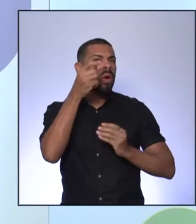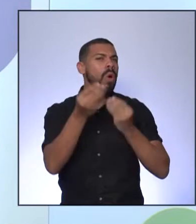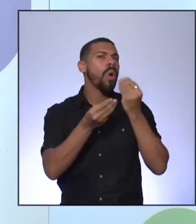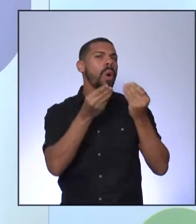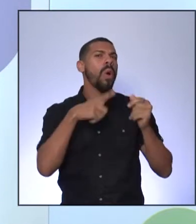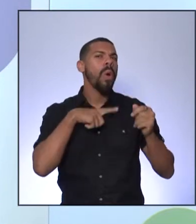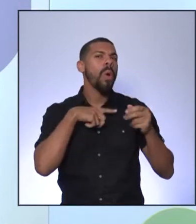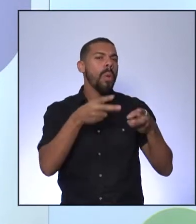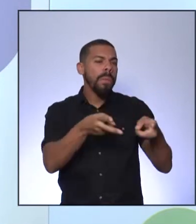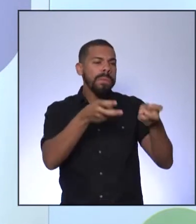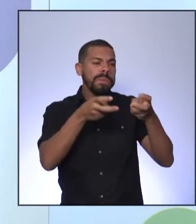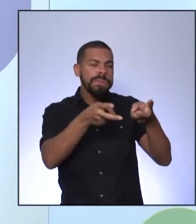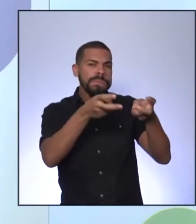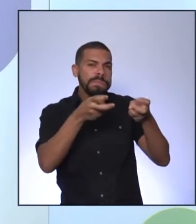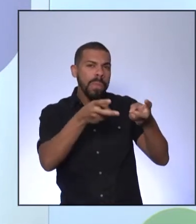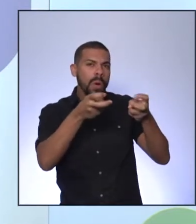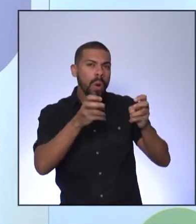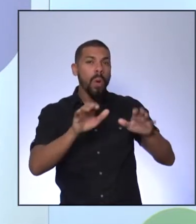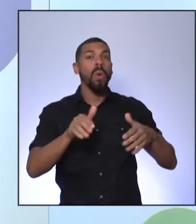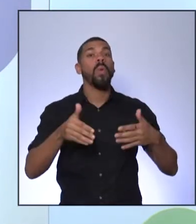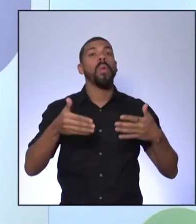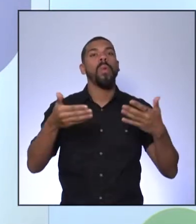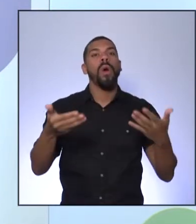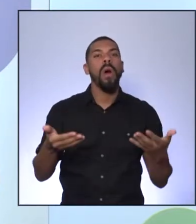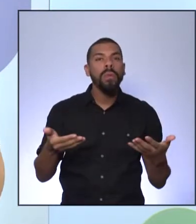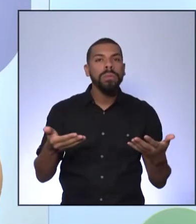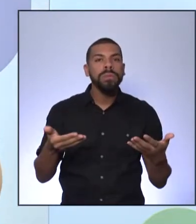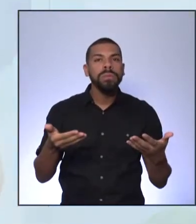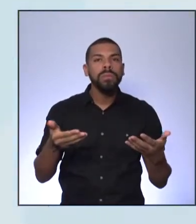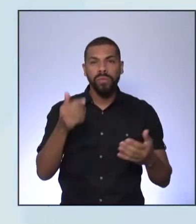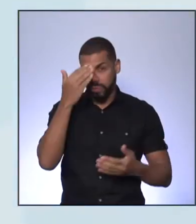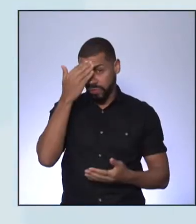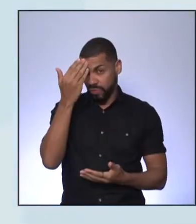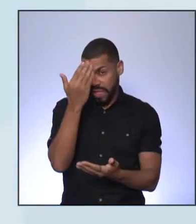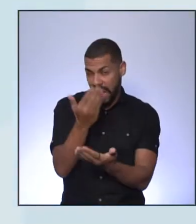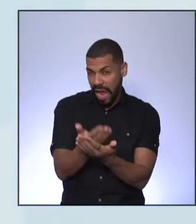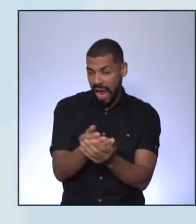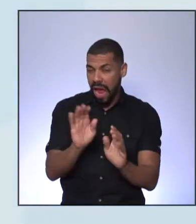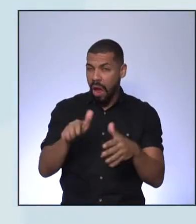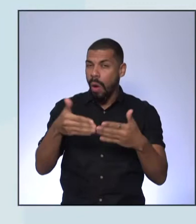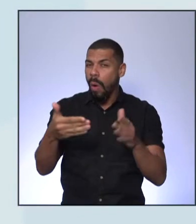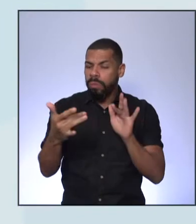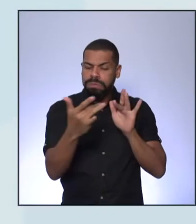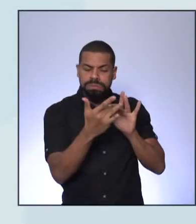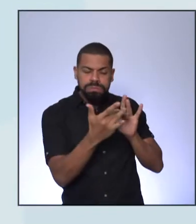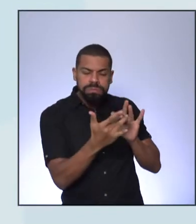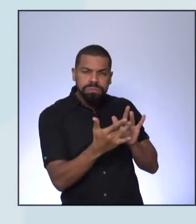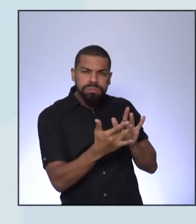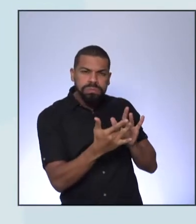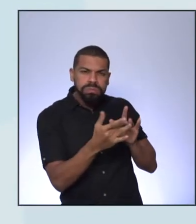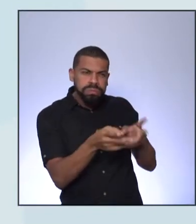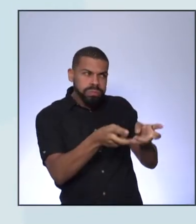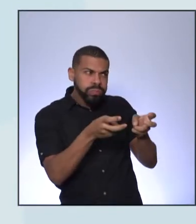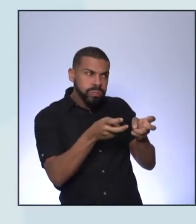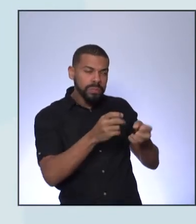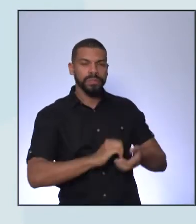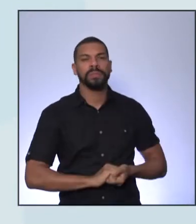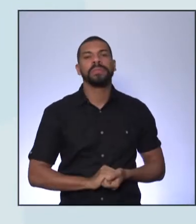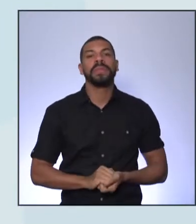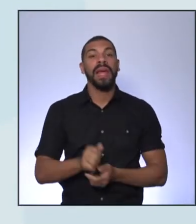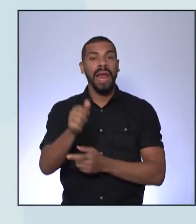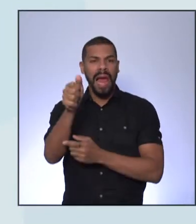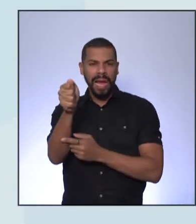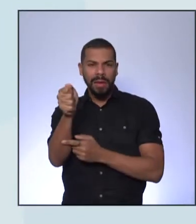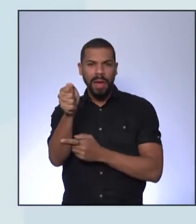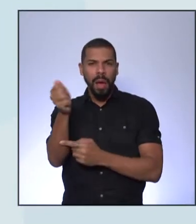vão verificar qual vocês acreditam que seja, que vocês têm mais afinidade. Letra A,